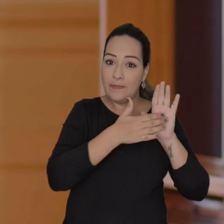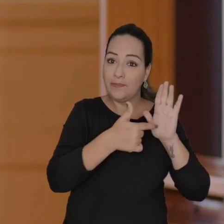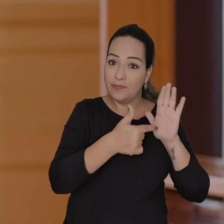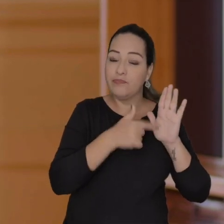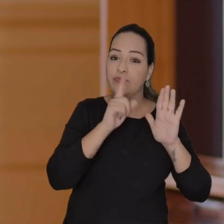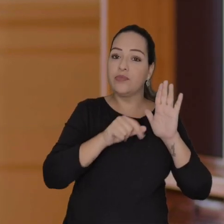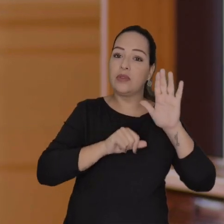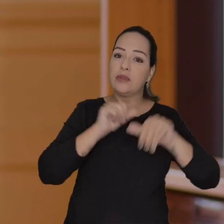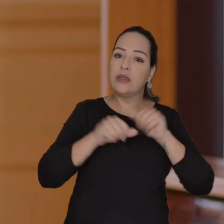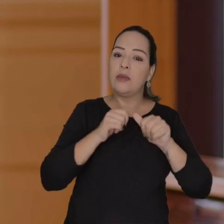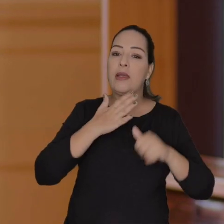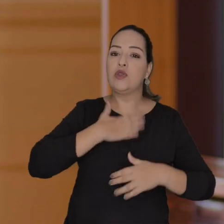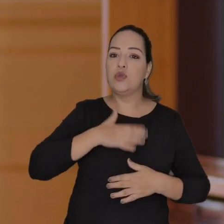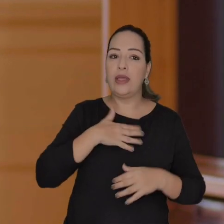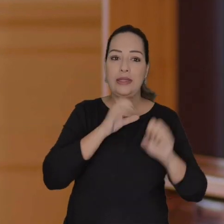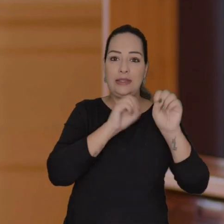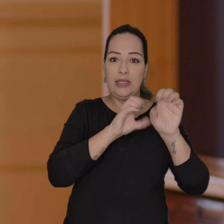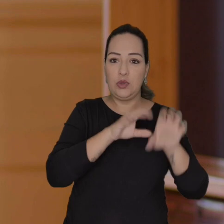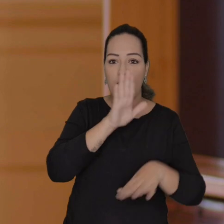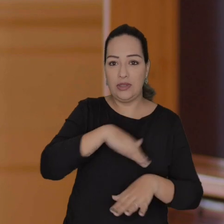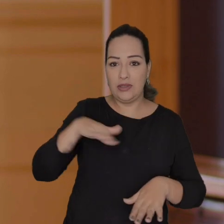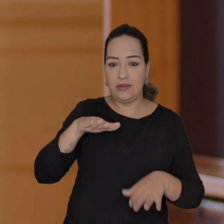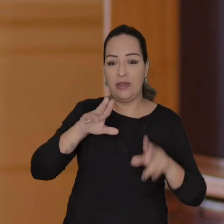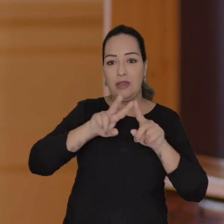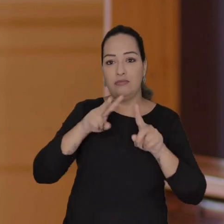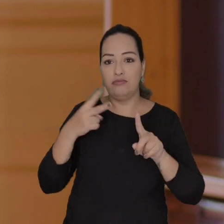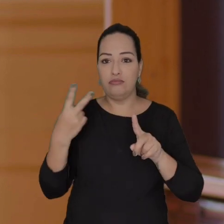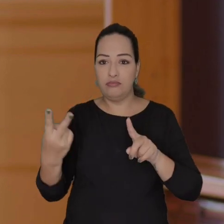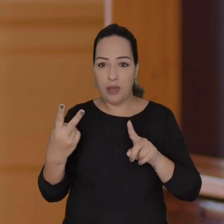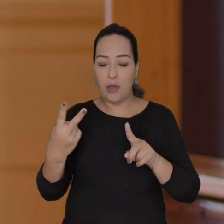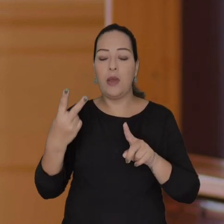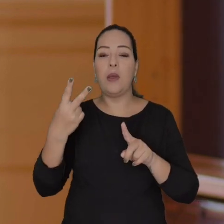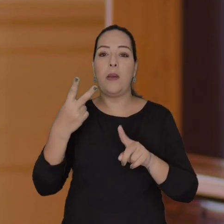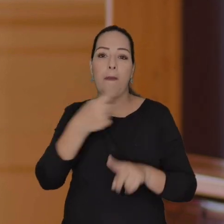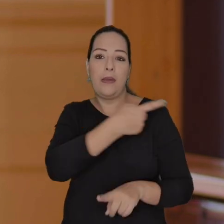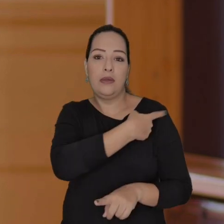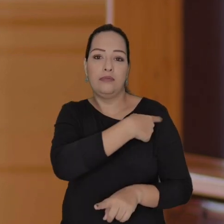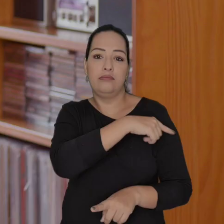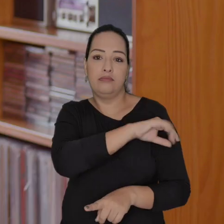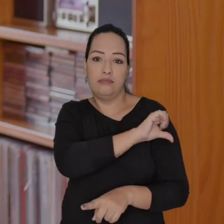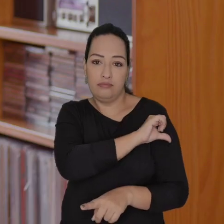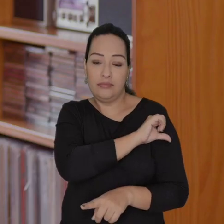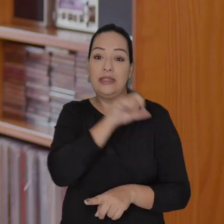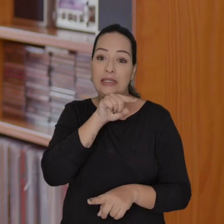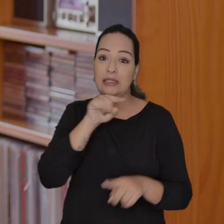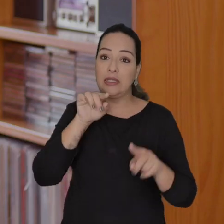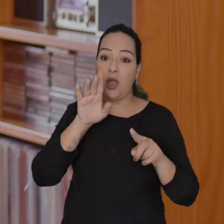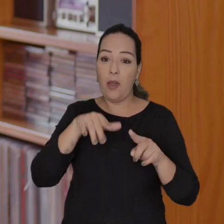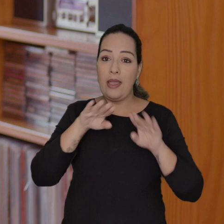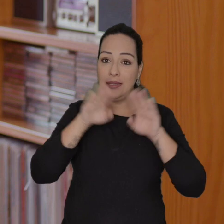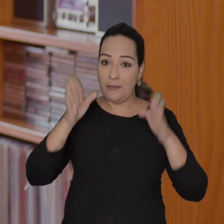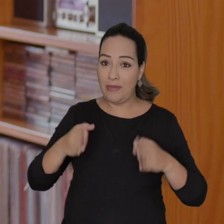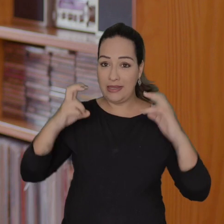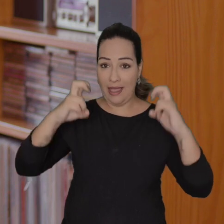proposta que faz uma transição mais suave da educação infantil para o ensino fundamental. A mesa e a cadeira